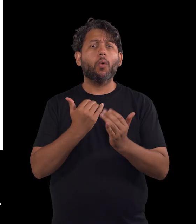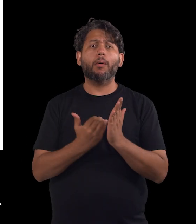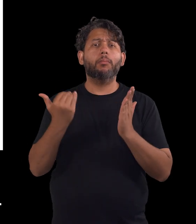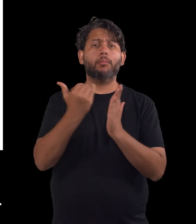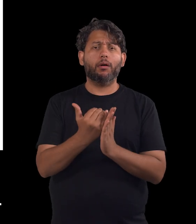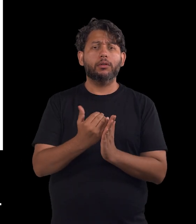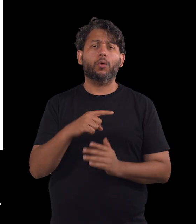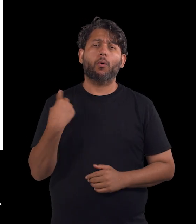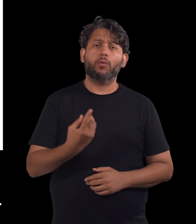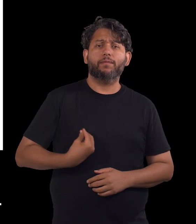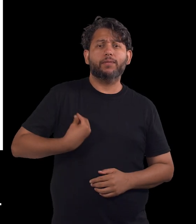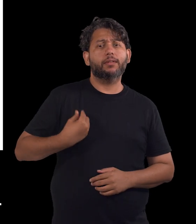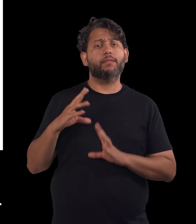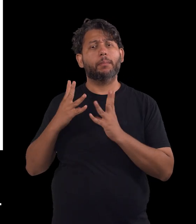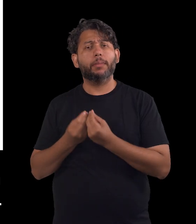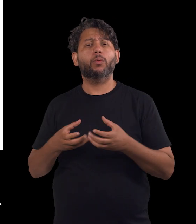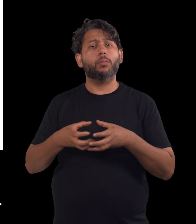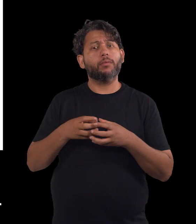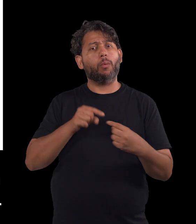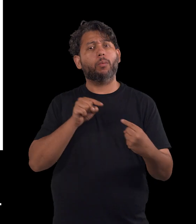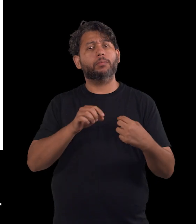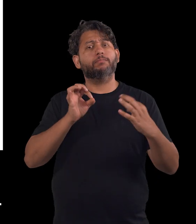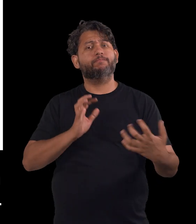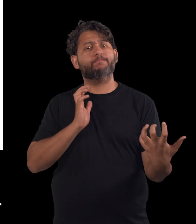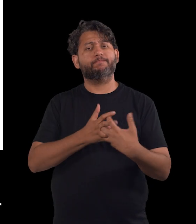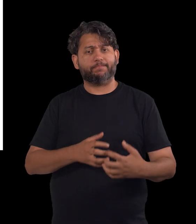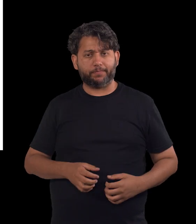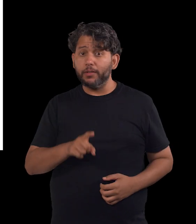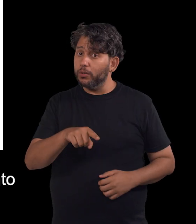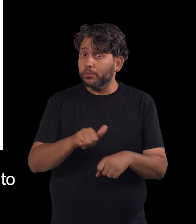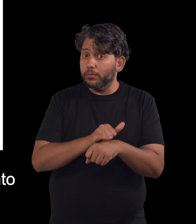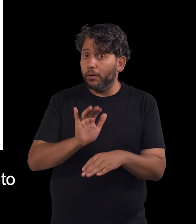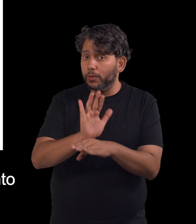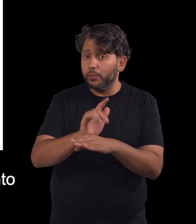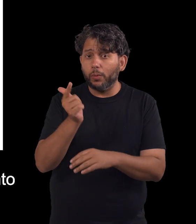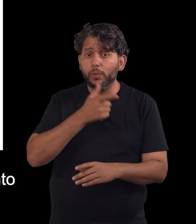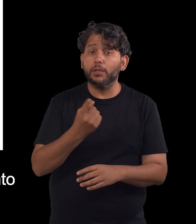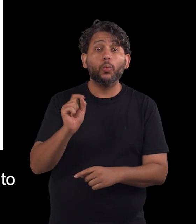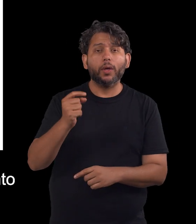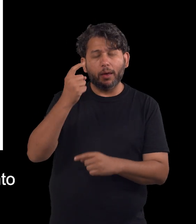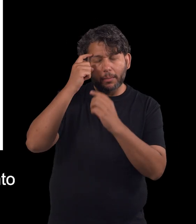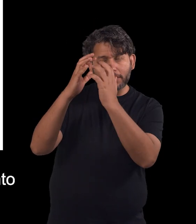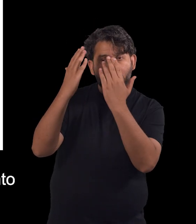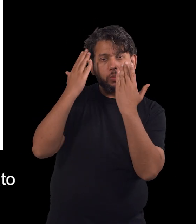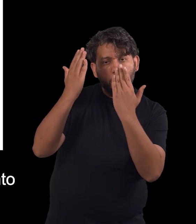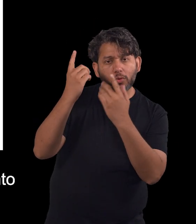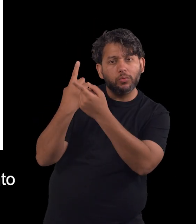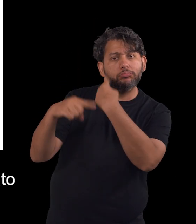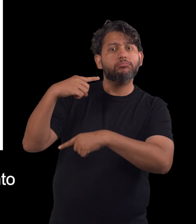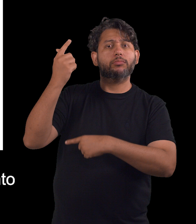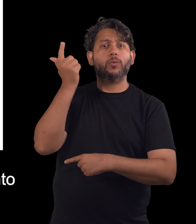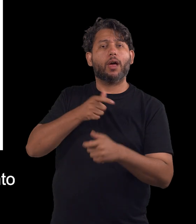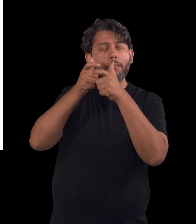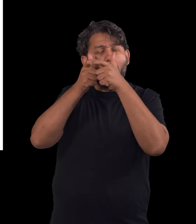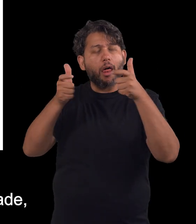que extrapolam o jogo e se conectam com o cotidiano familiar e comunitário, Esse recurso favorece o desenvolvimento do